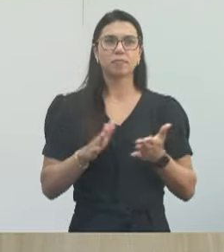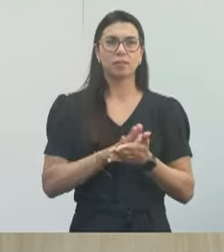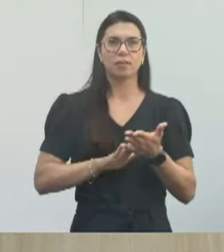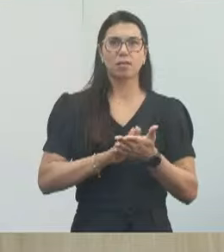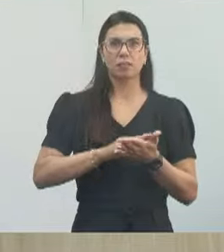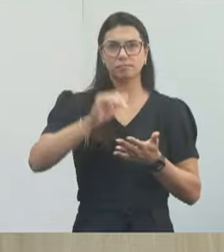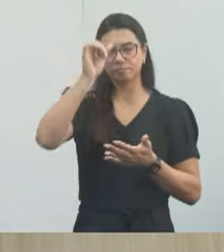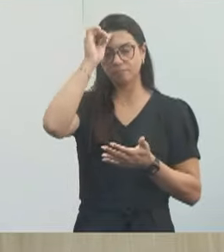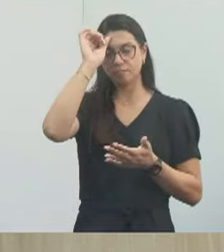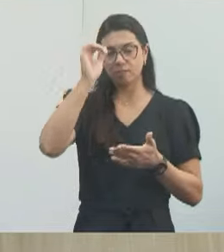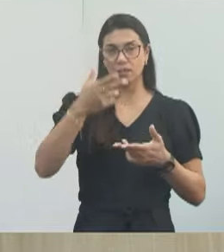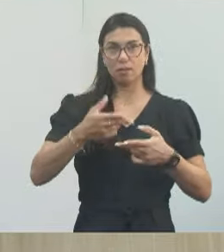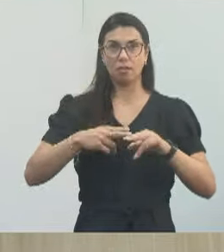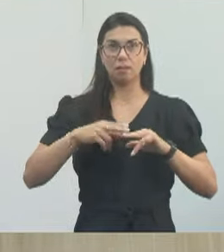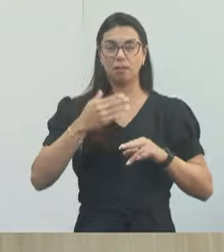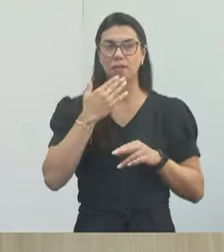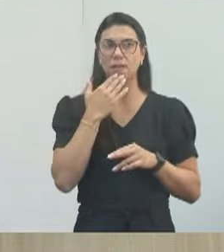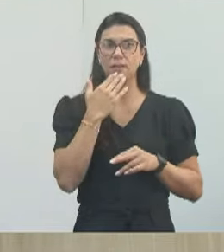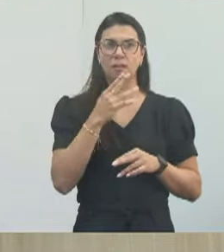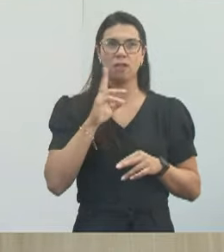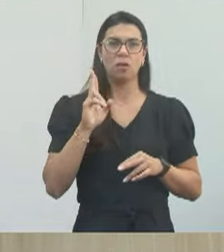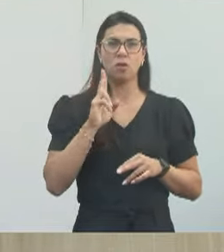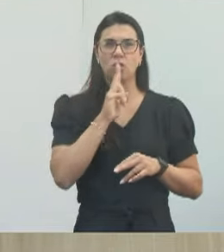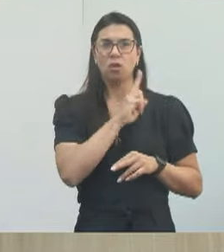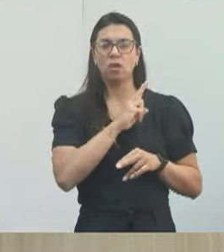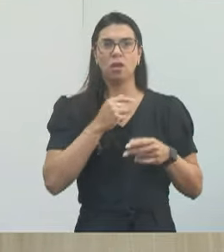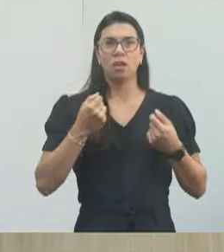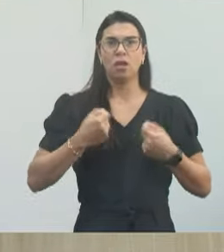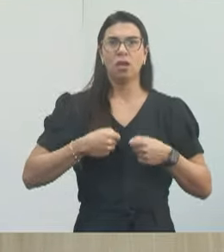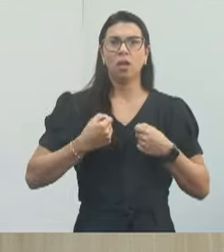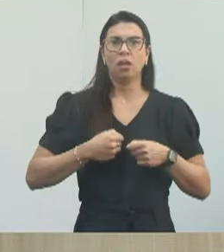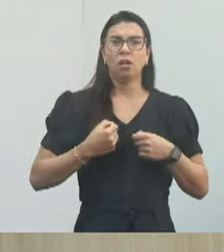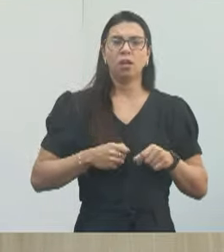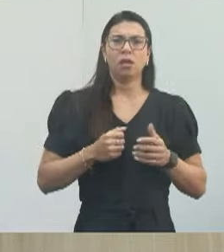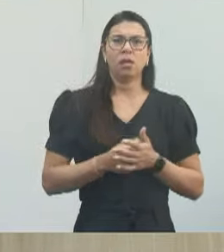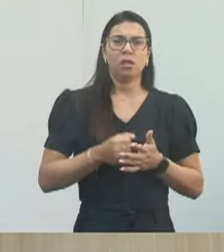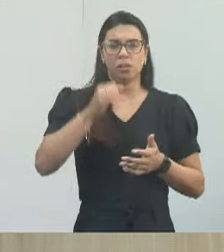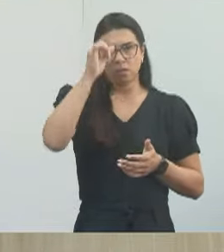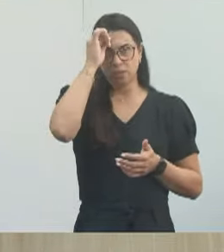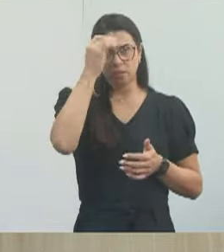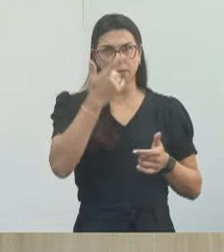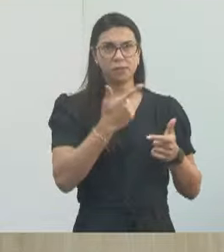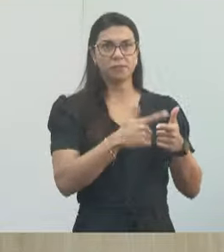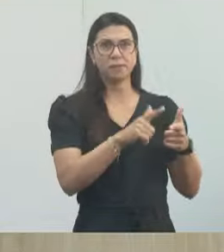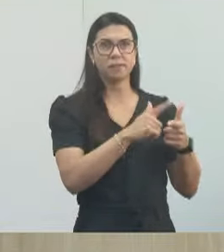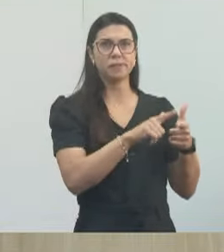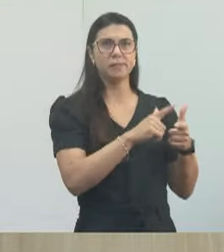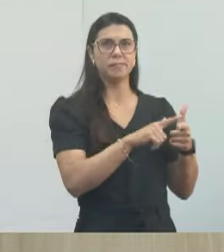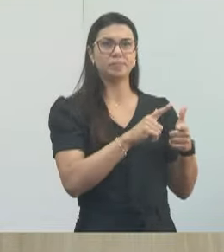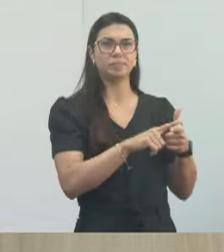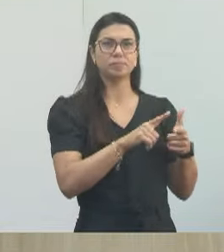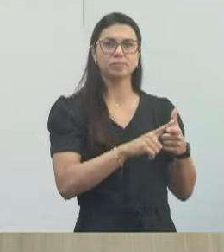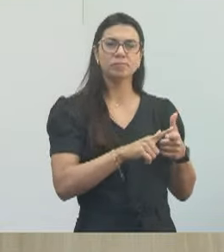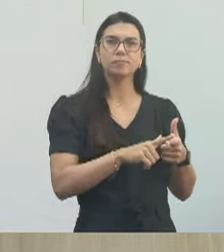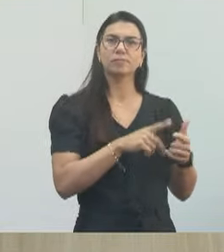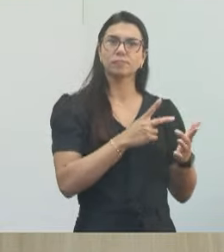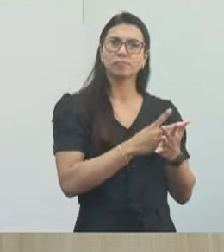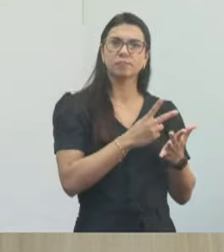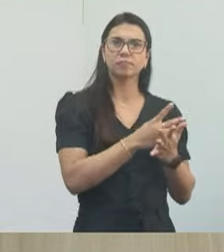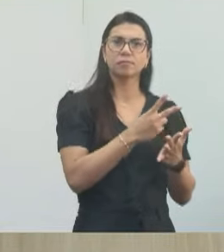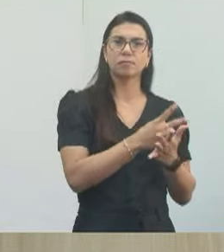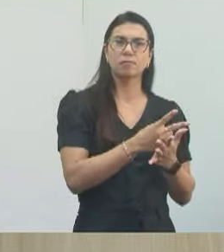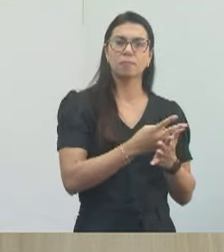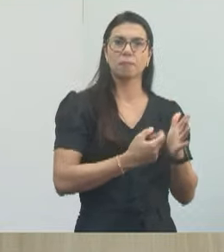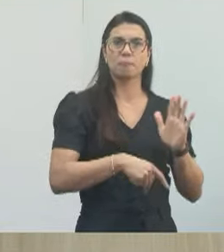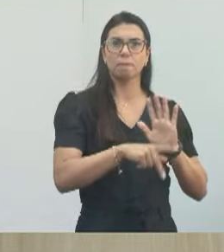solicitamos portanto urgente atendimento Para as demandas apontadas para evitar problemas contínuos aos